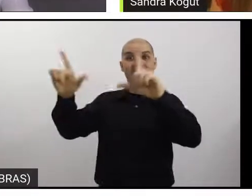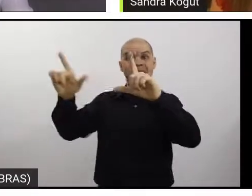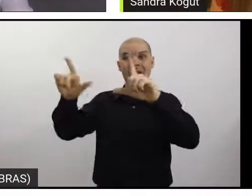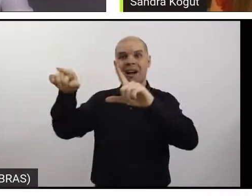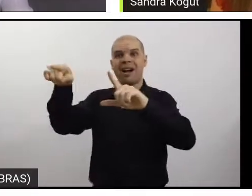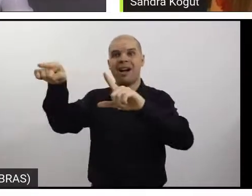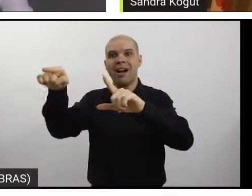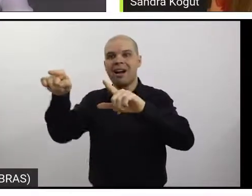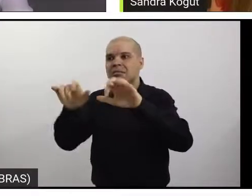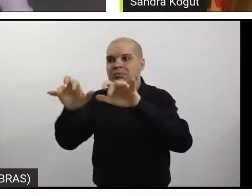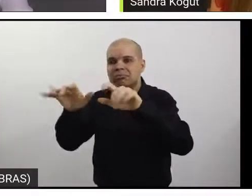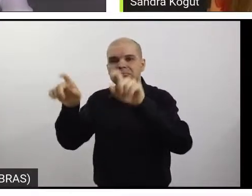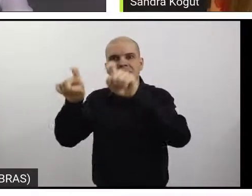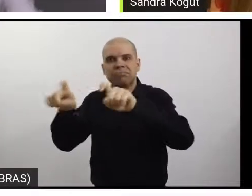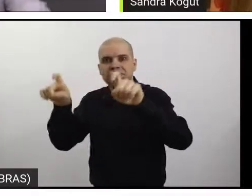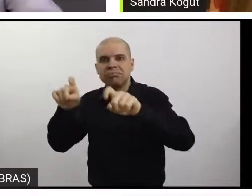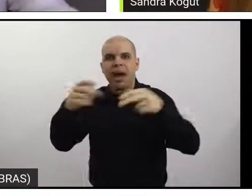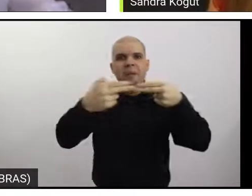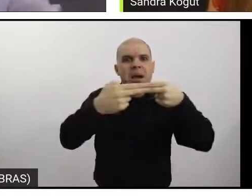acesso aos equipamentos, sabe?